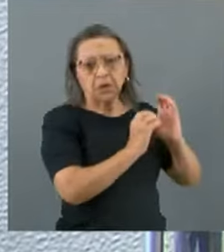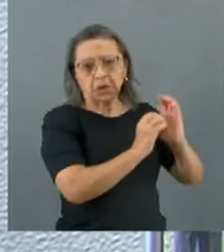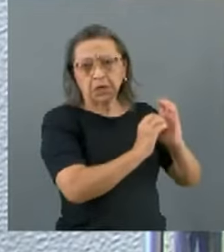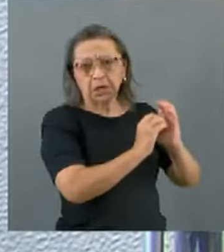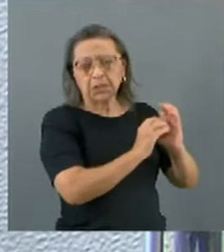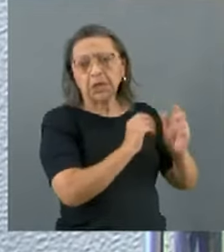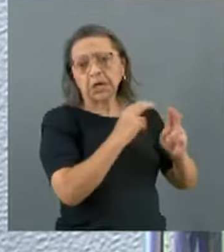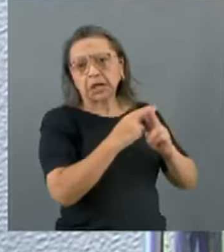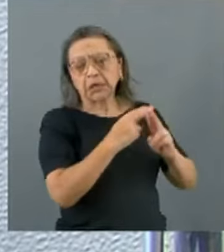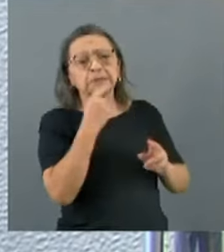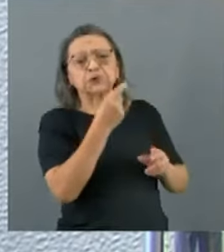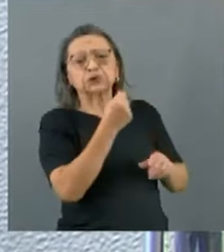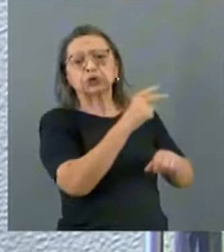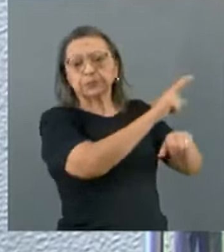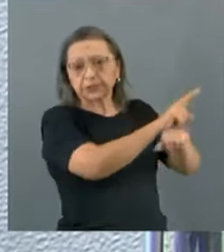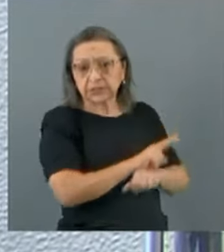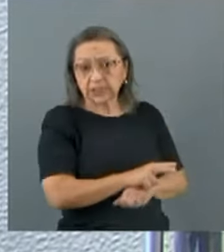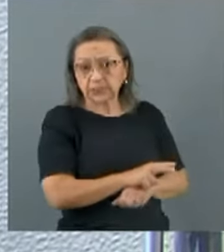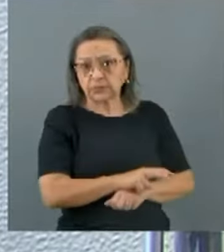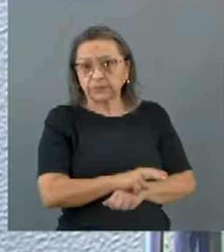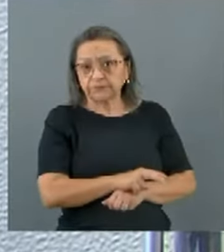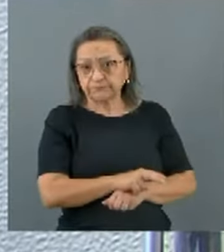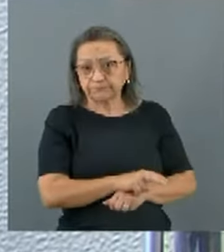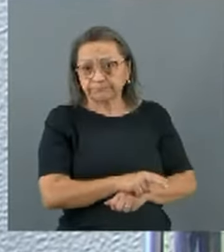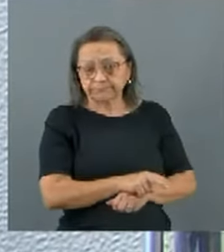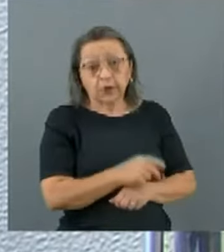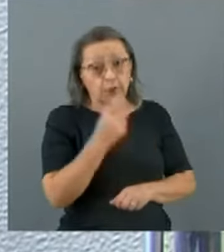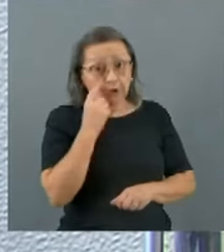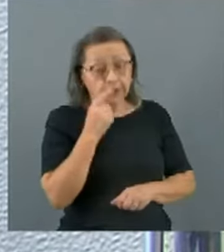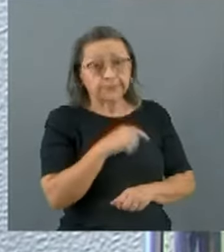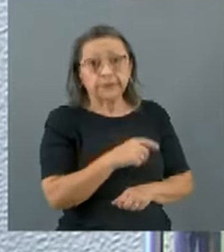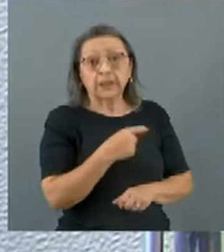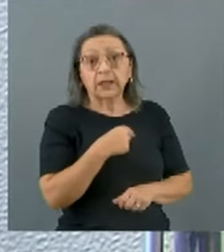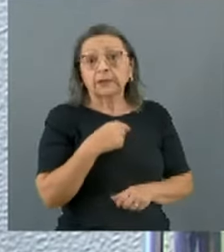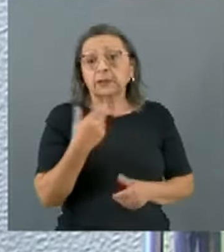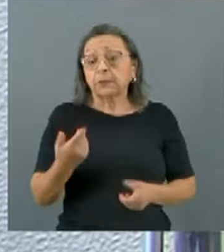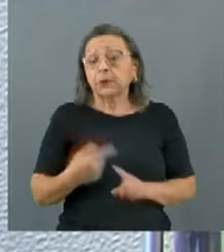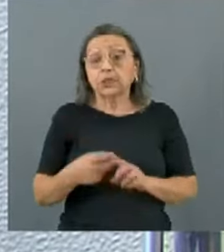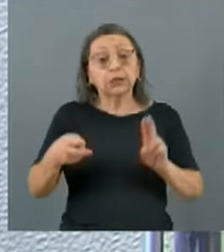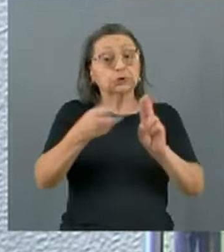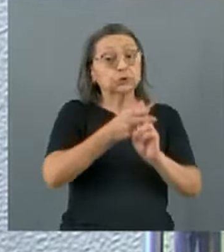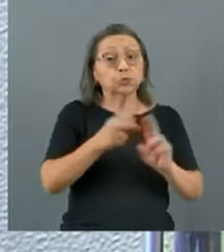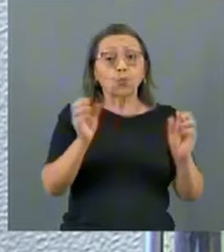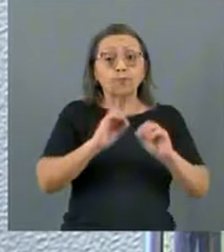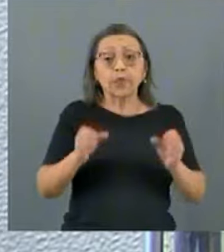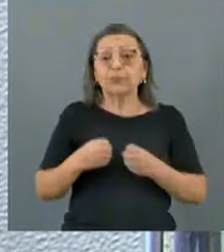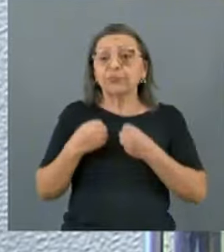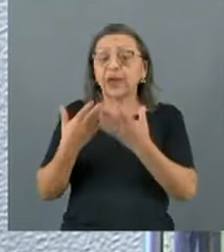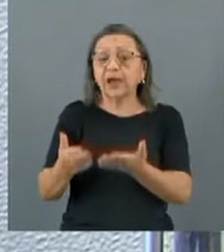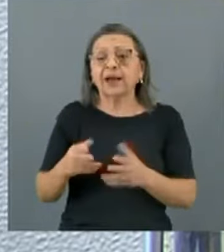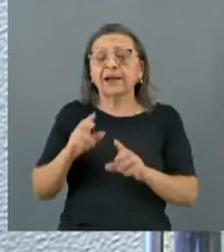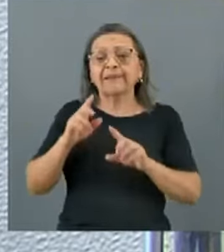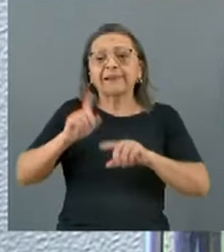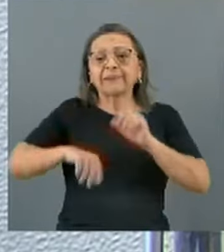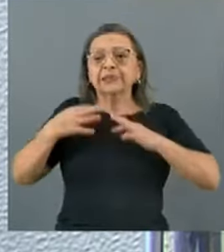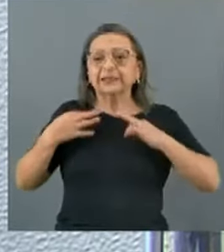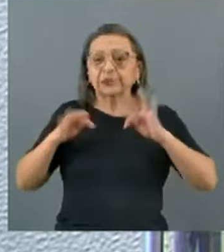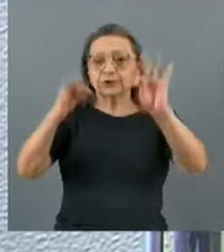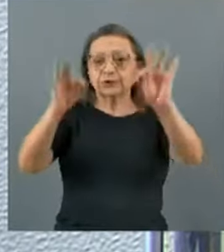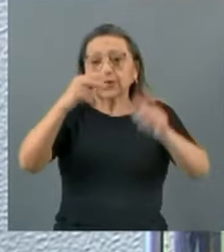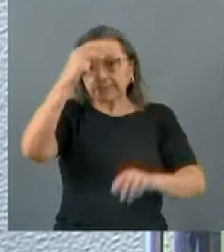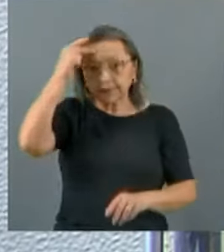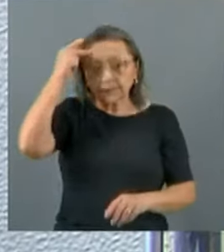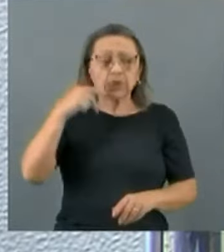e fazia um empréstimo, que chamava crédito acessibilidade. Já que o SUS não fornece equipamento com tecnologia, a pessoa